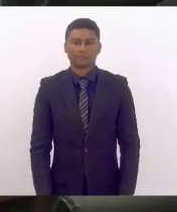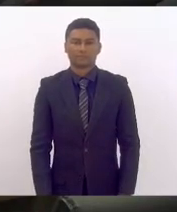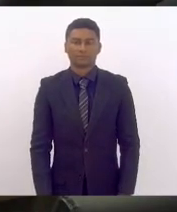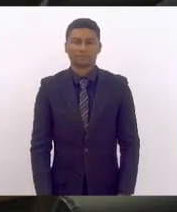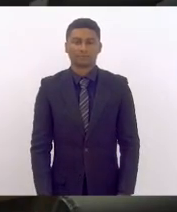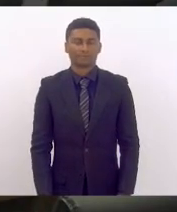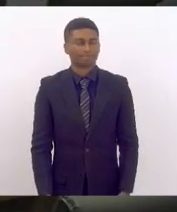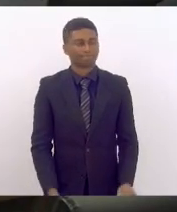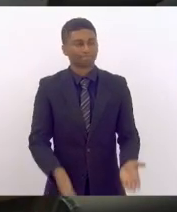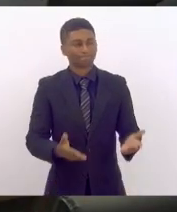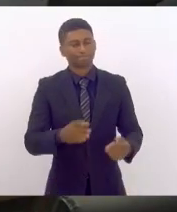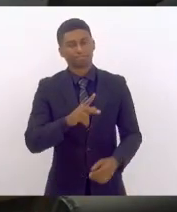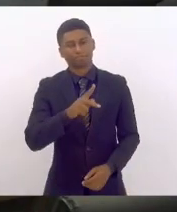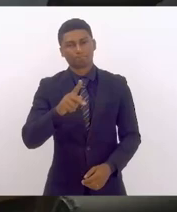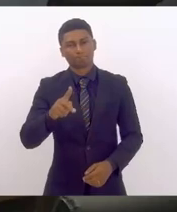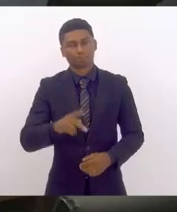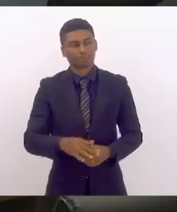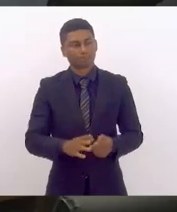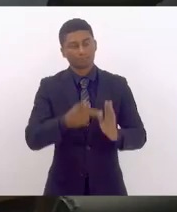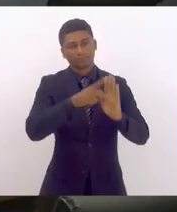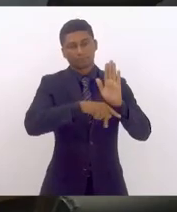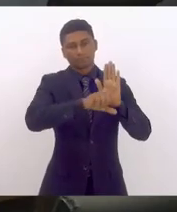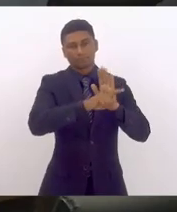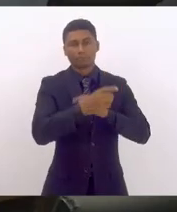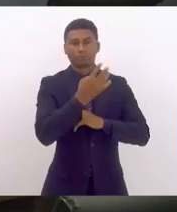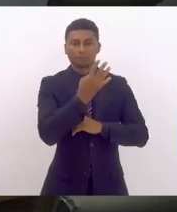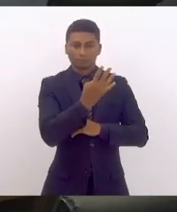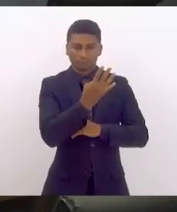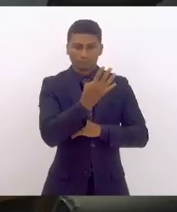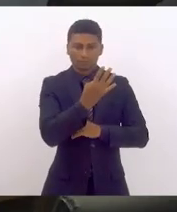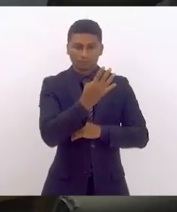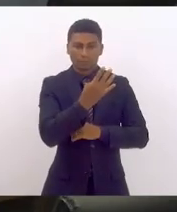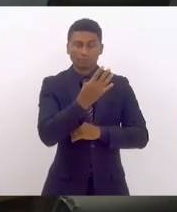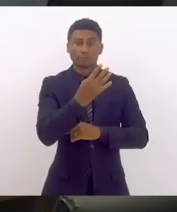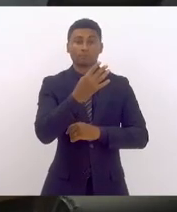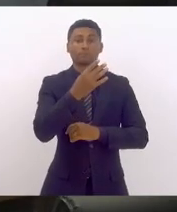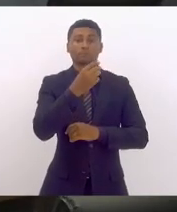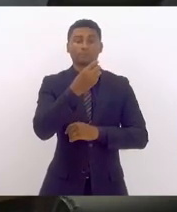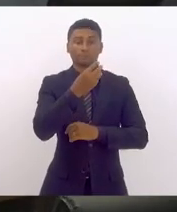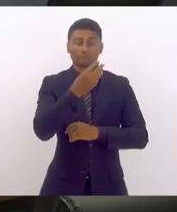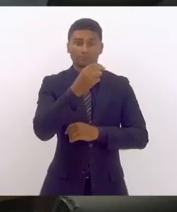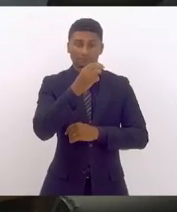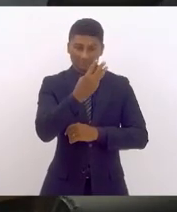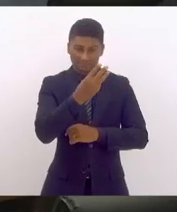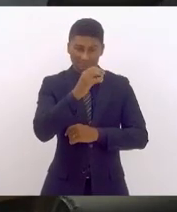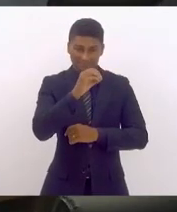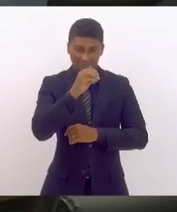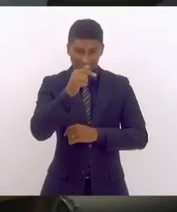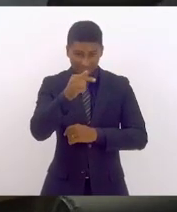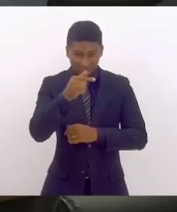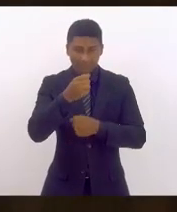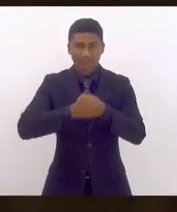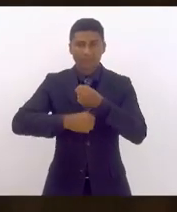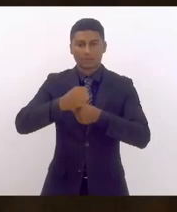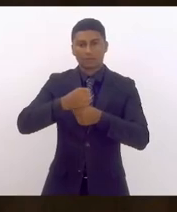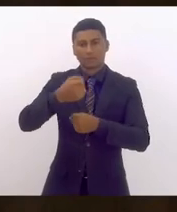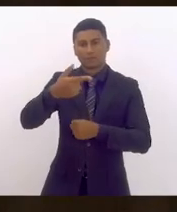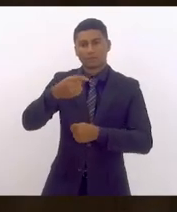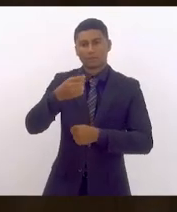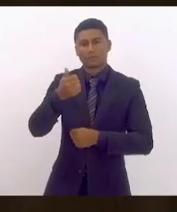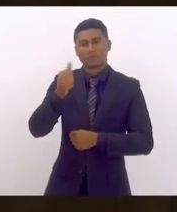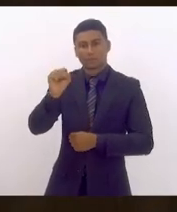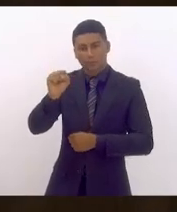senhor presidente projeto de lei 4307 de 18 de autoria da deputada